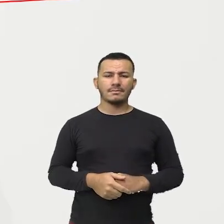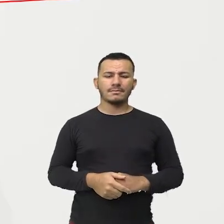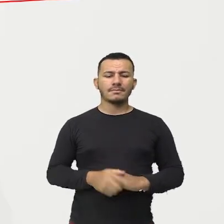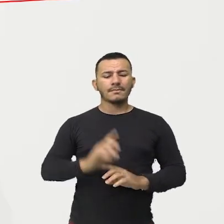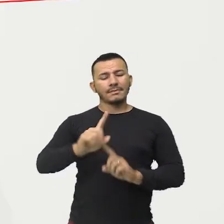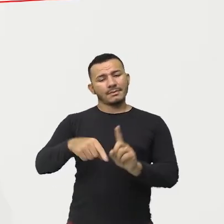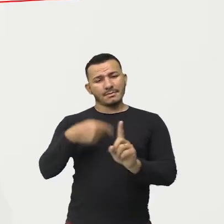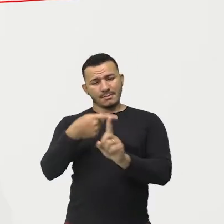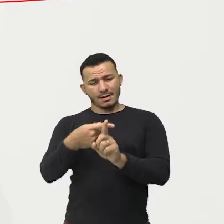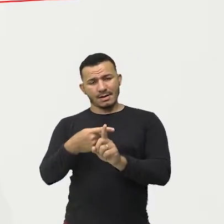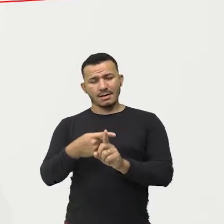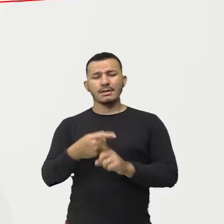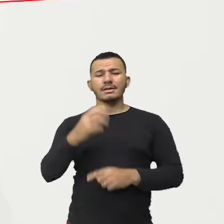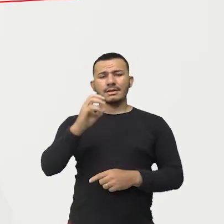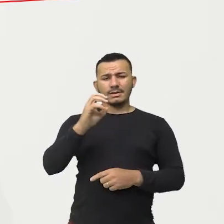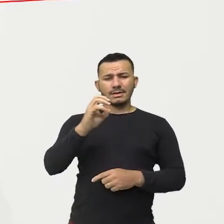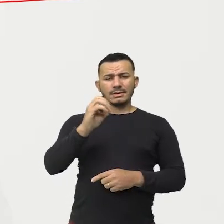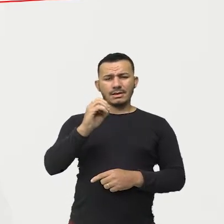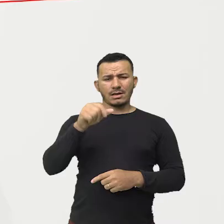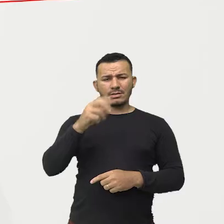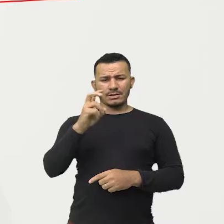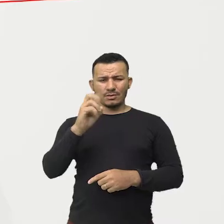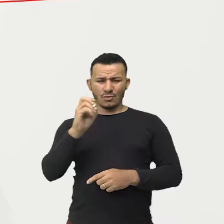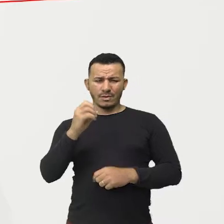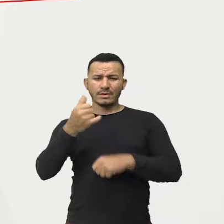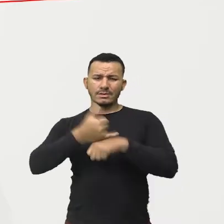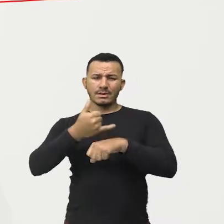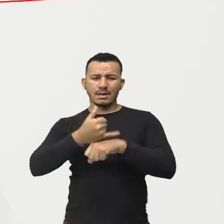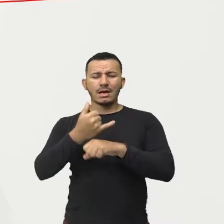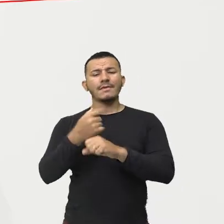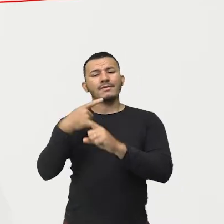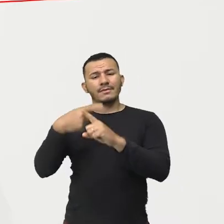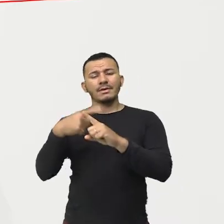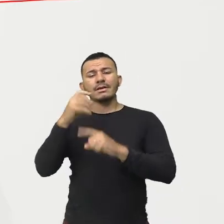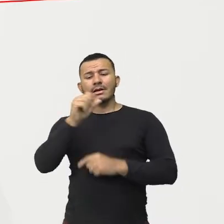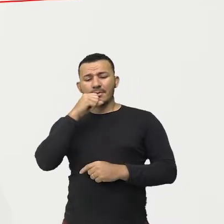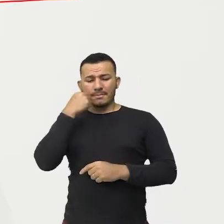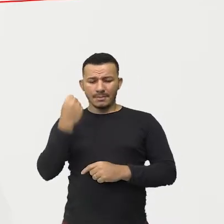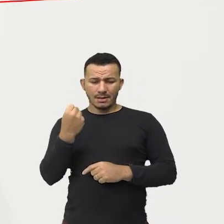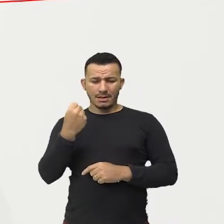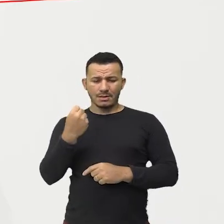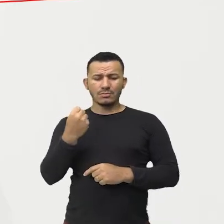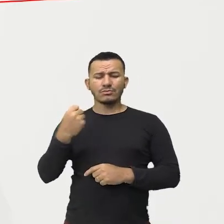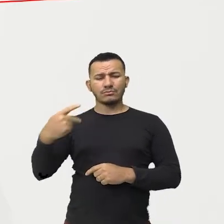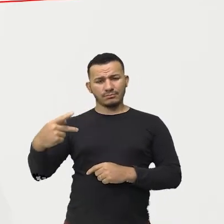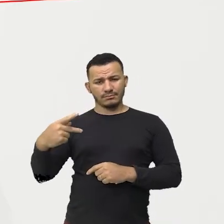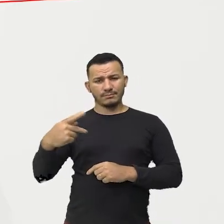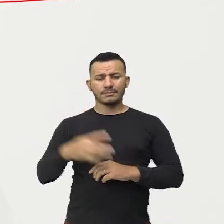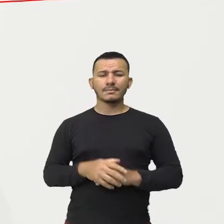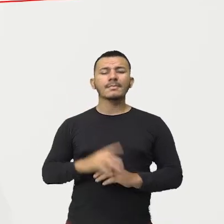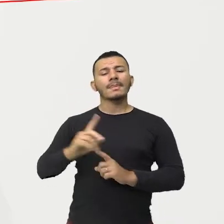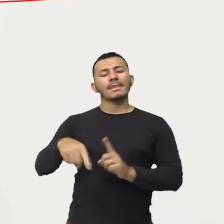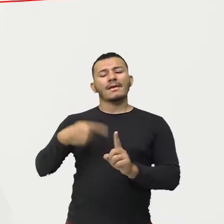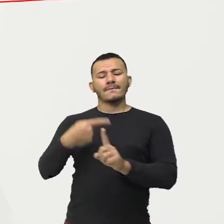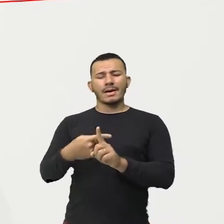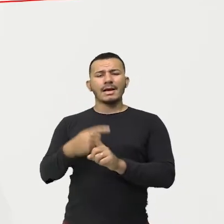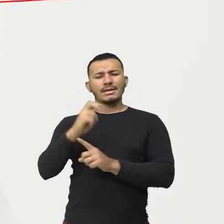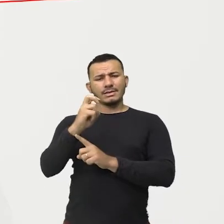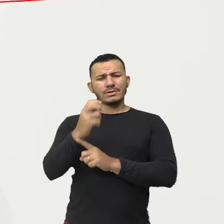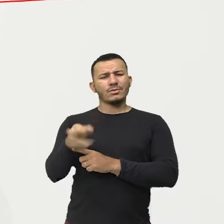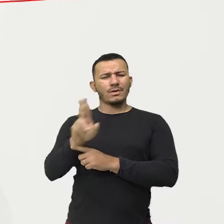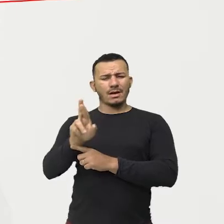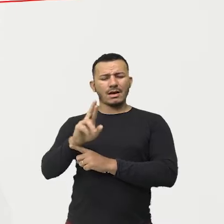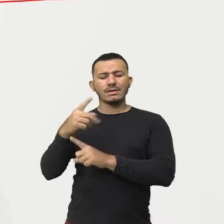comprar, mais 50 centavos vezes a quantidade de pães, por isso nós colocamos o P, mais